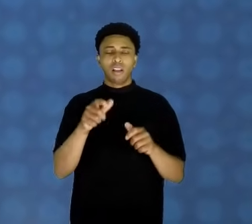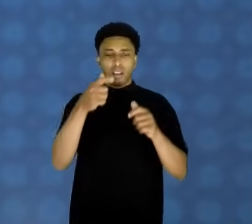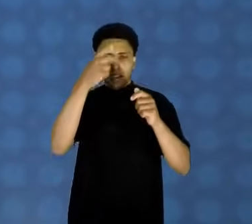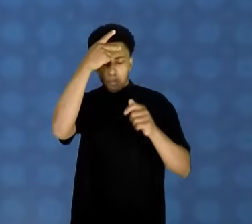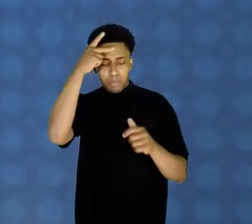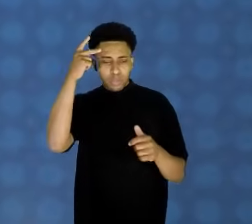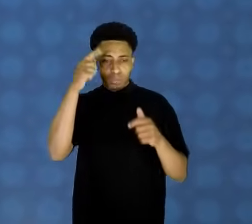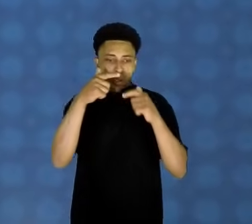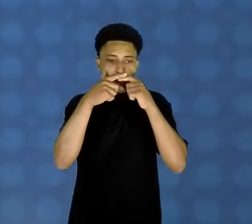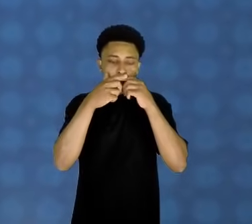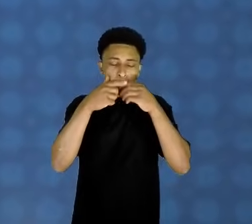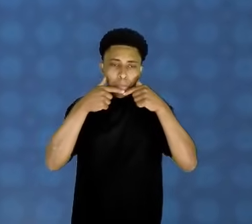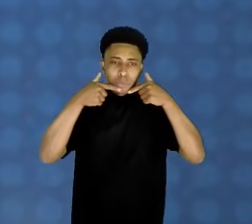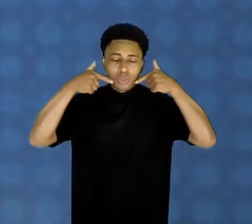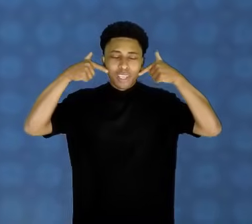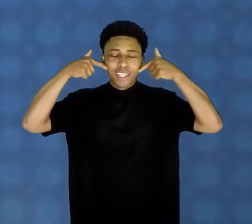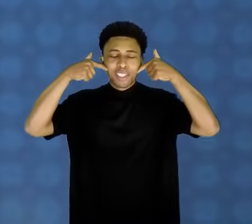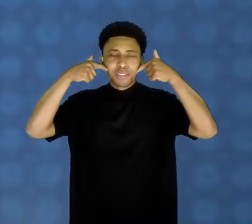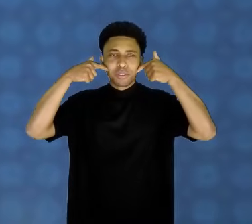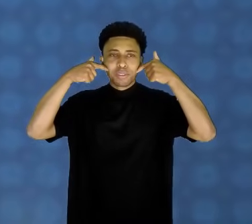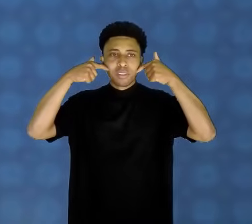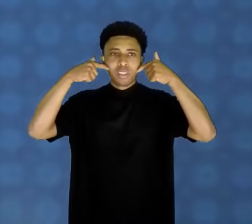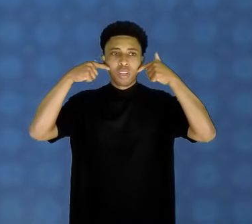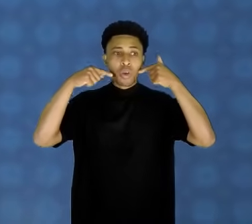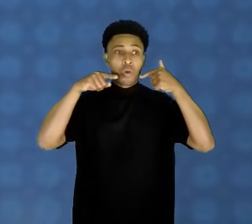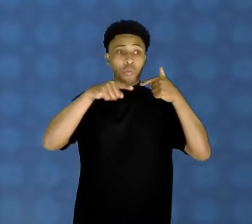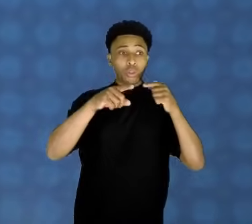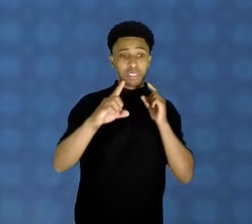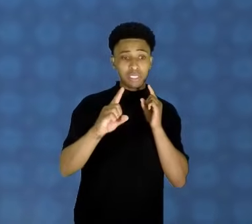faz questão de mostrar que você não é bem-vindo.